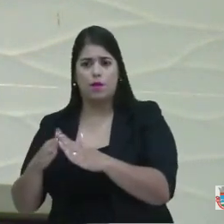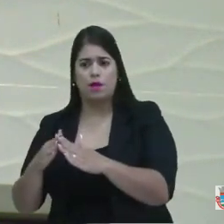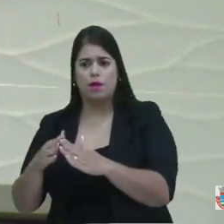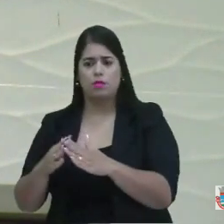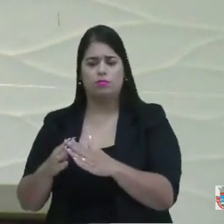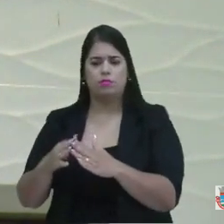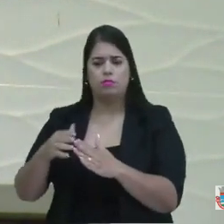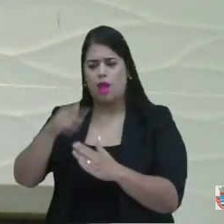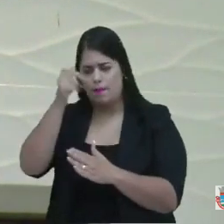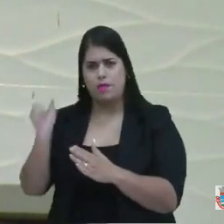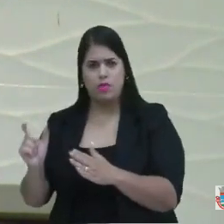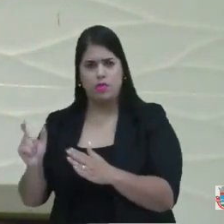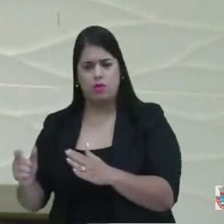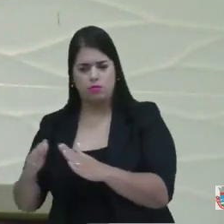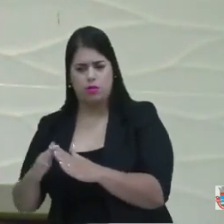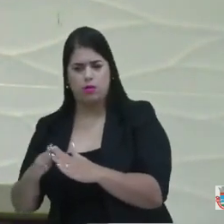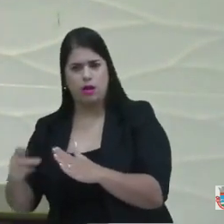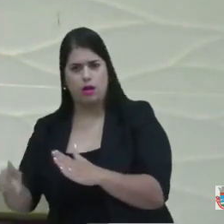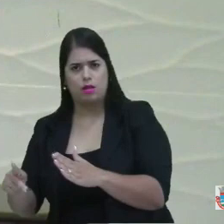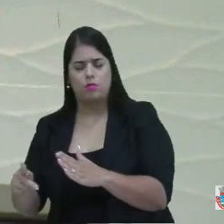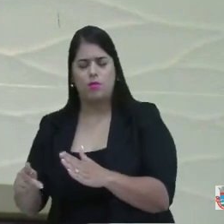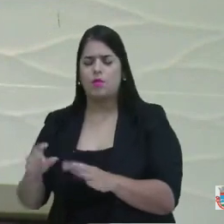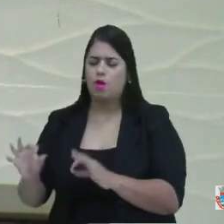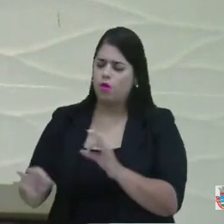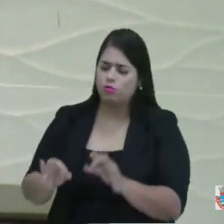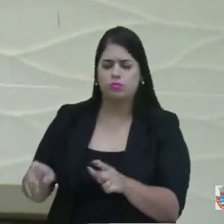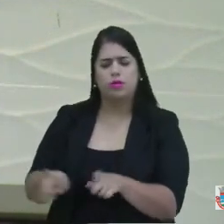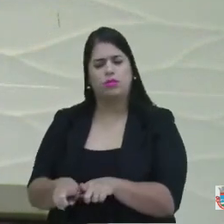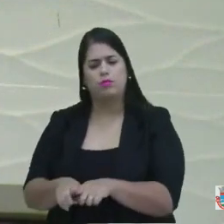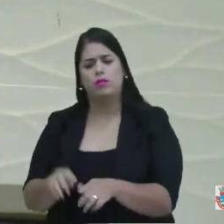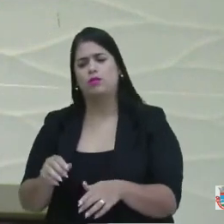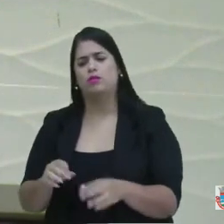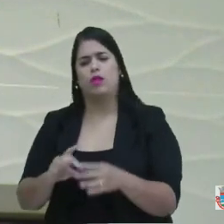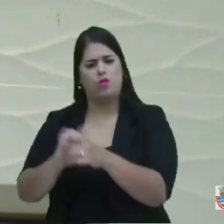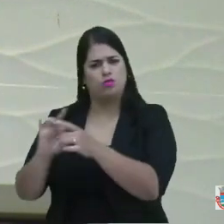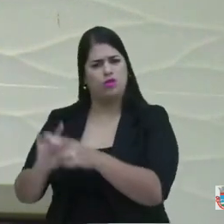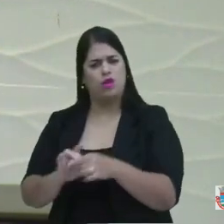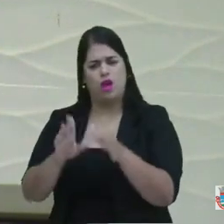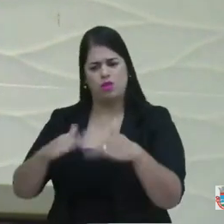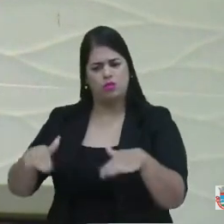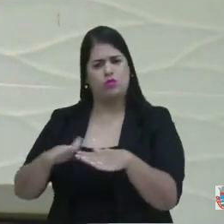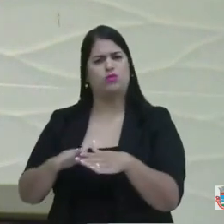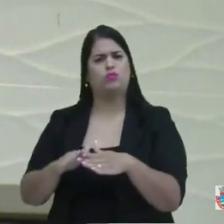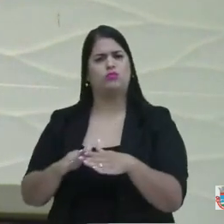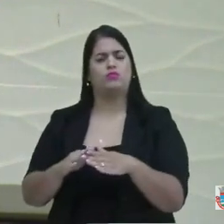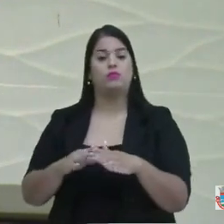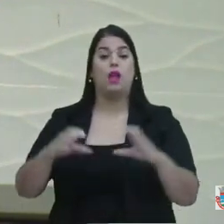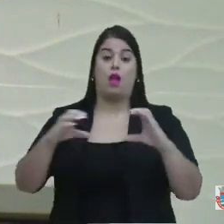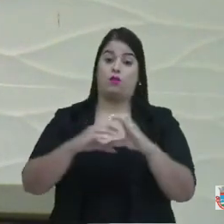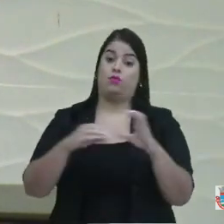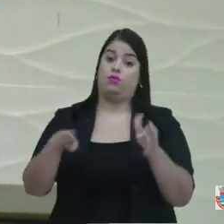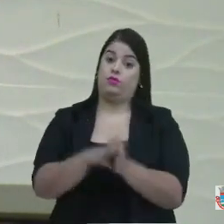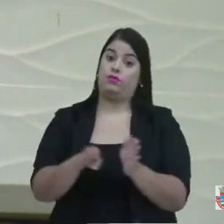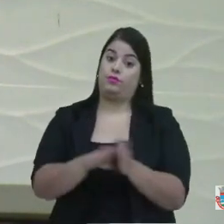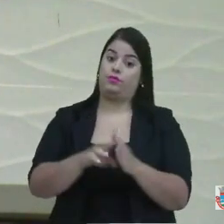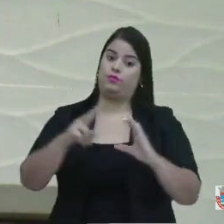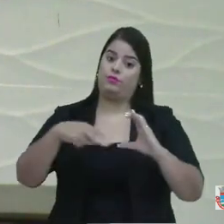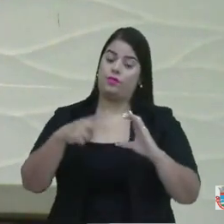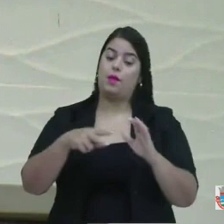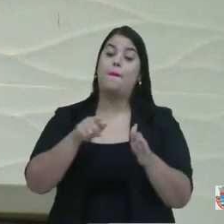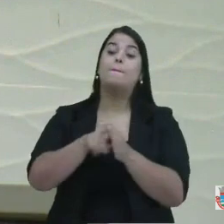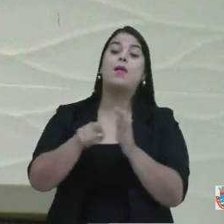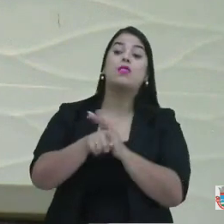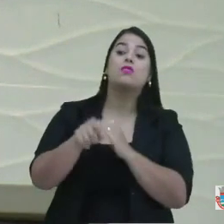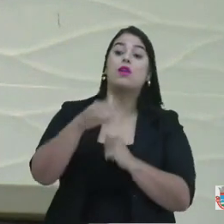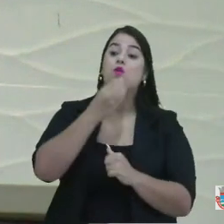Mas fica essa dificuldade. No último dia que a Compesa veio aqui para essa casa, eu perguntei ao João Rafael